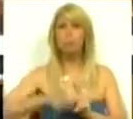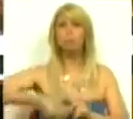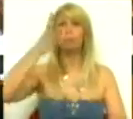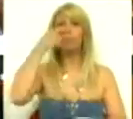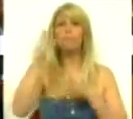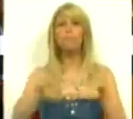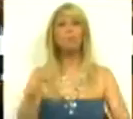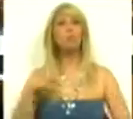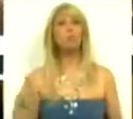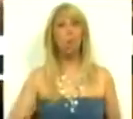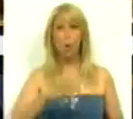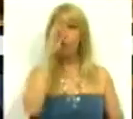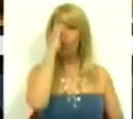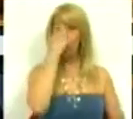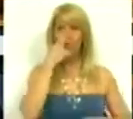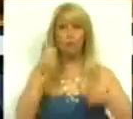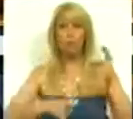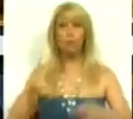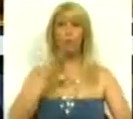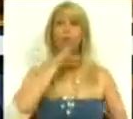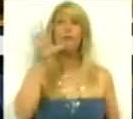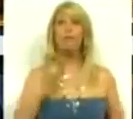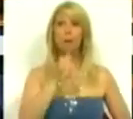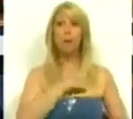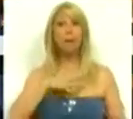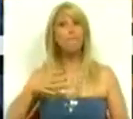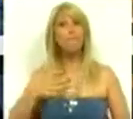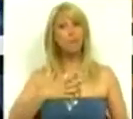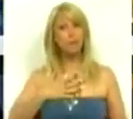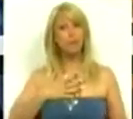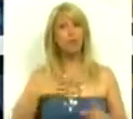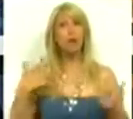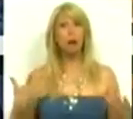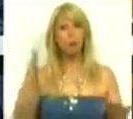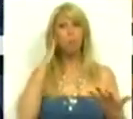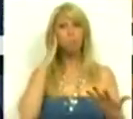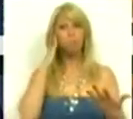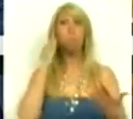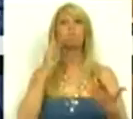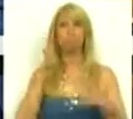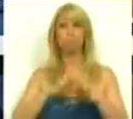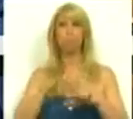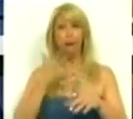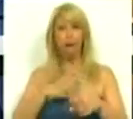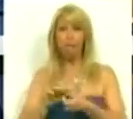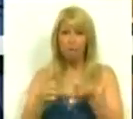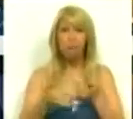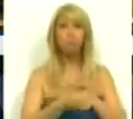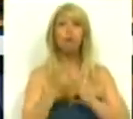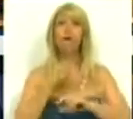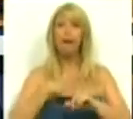as pessoas, as famílias, as empresas estão a empreender para transformar e